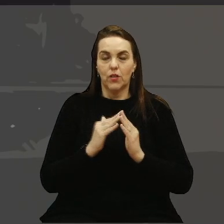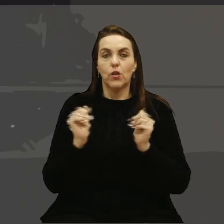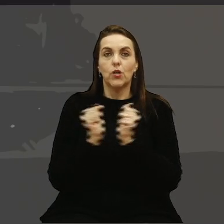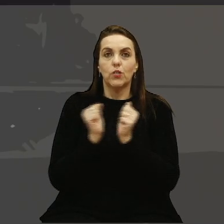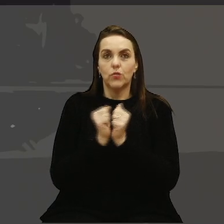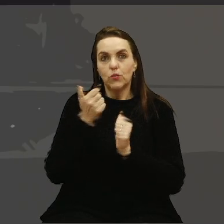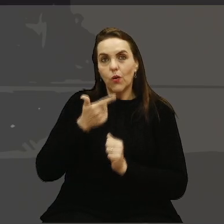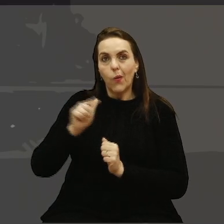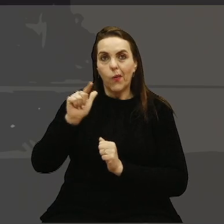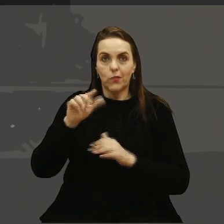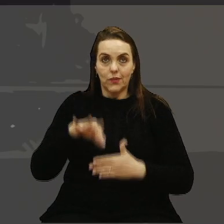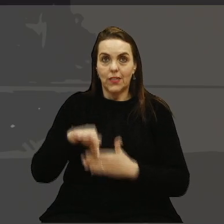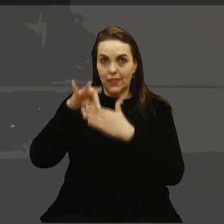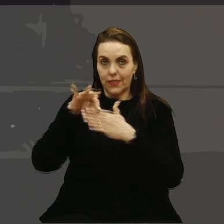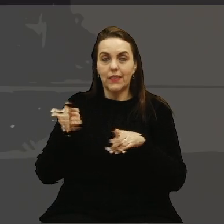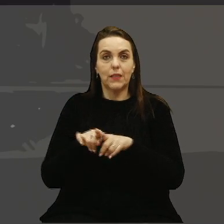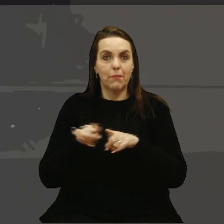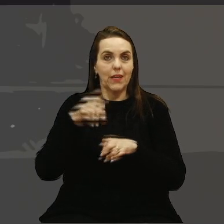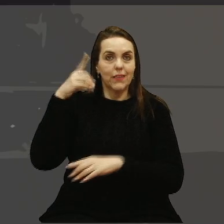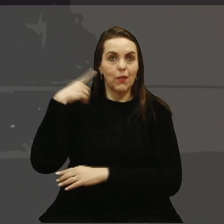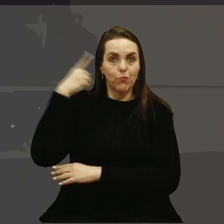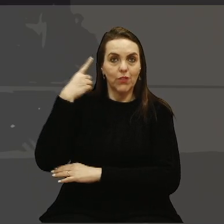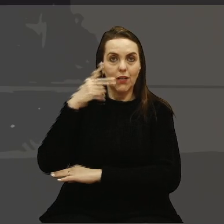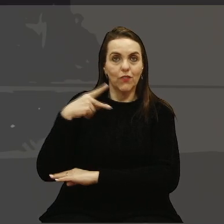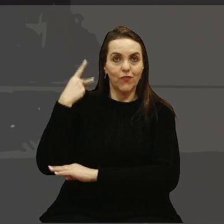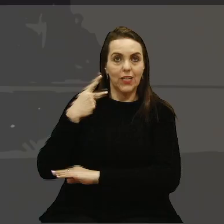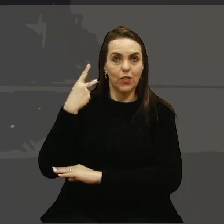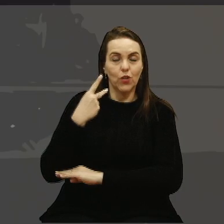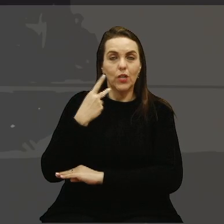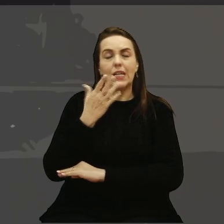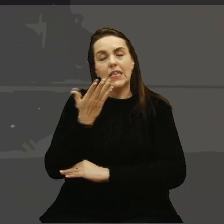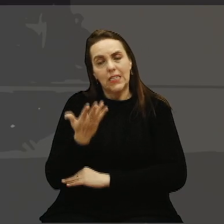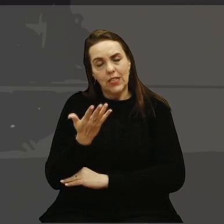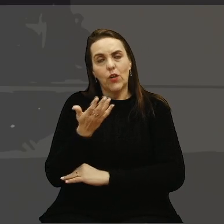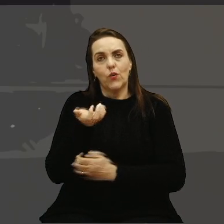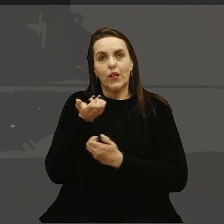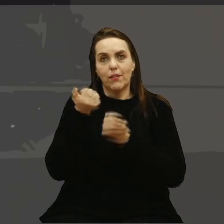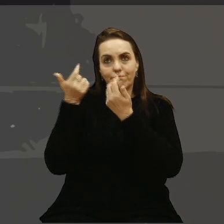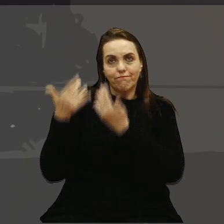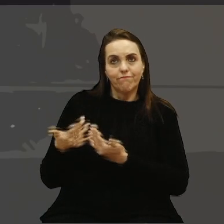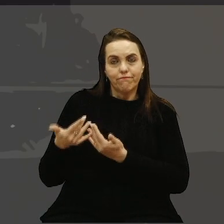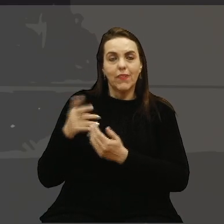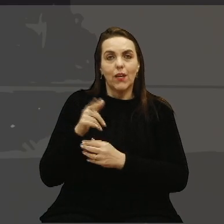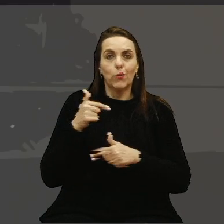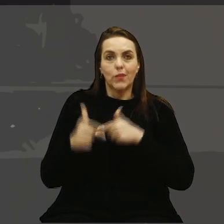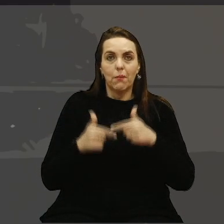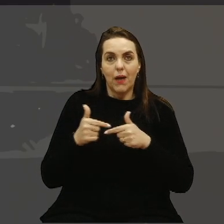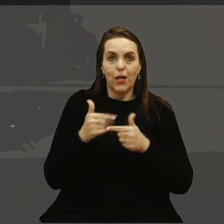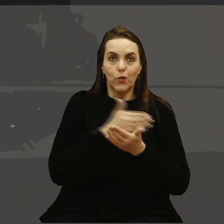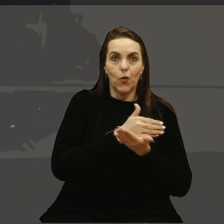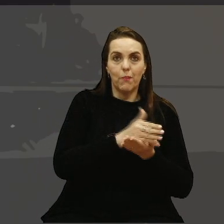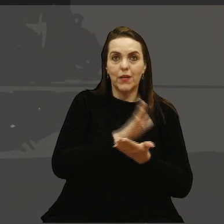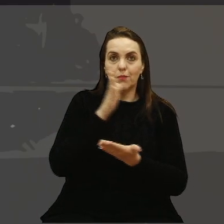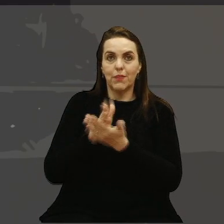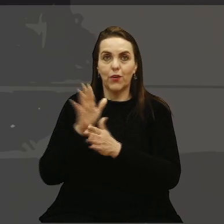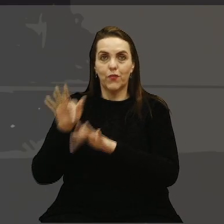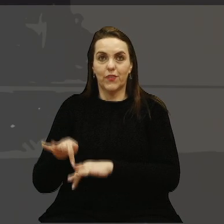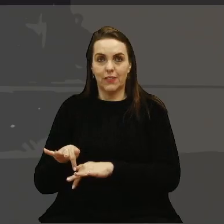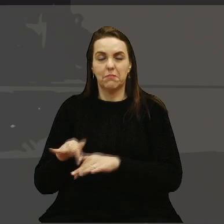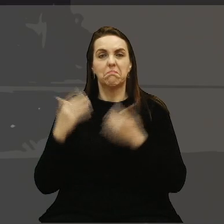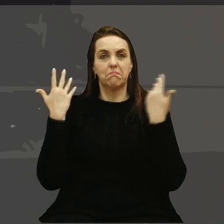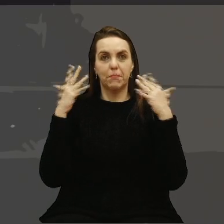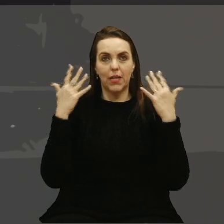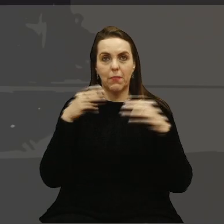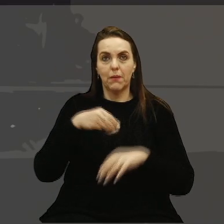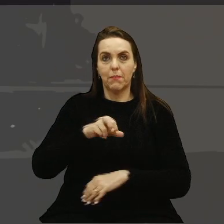com outras lideranças, deputados, vereadores, e tenho orgulho de dizer que é um trabalho de início, meio e fim. Parabéns ao